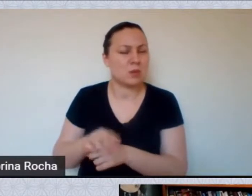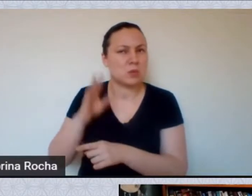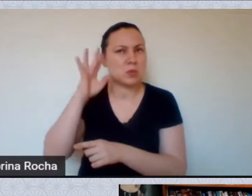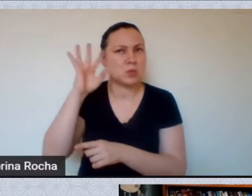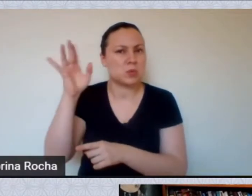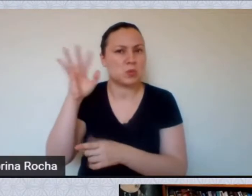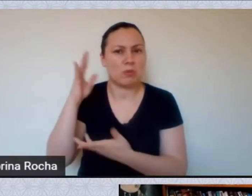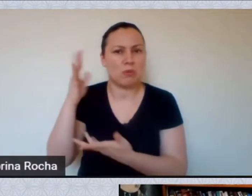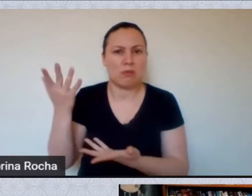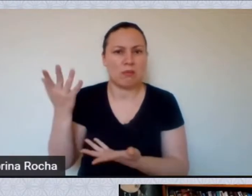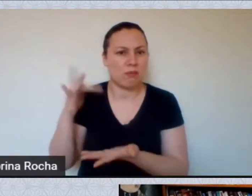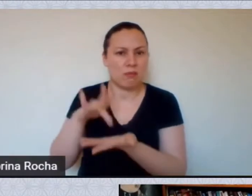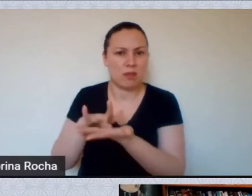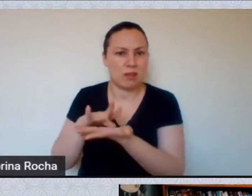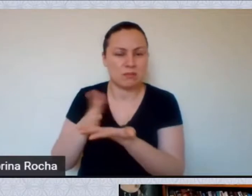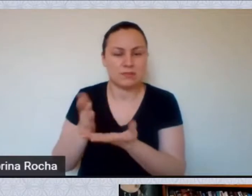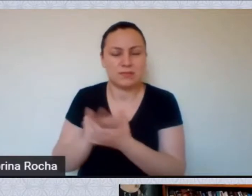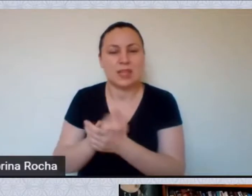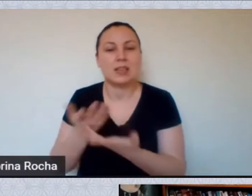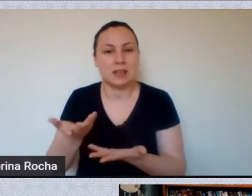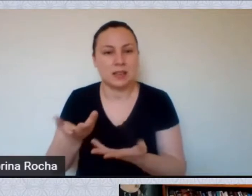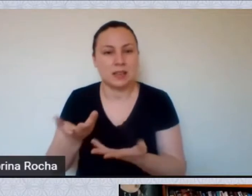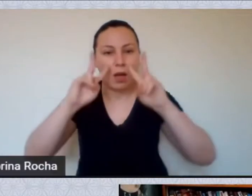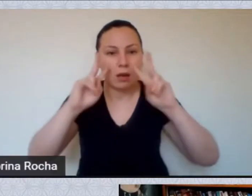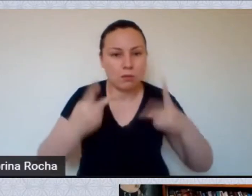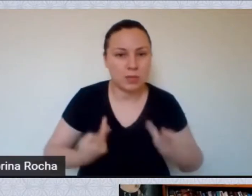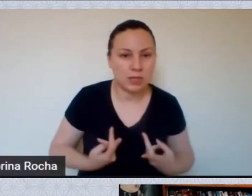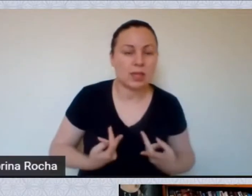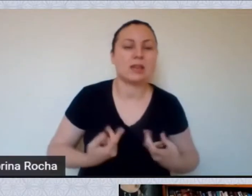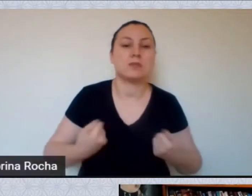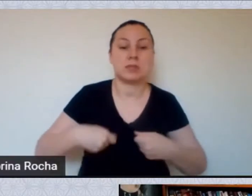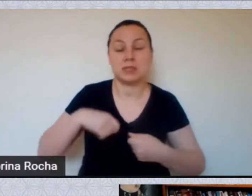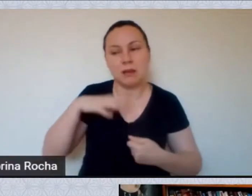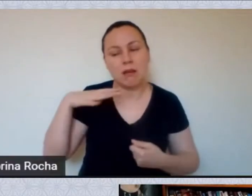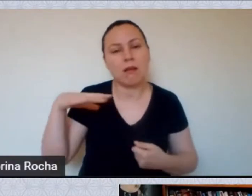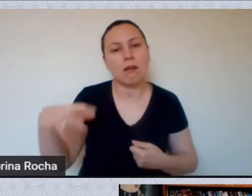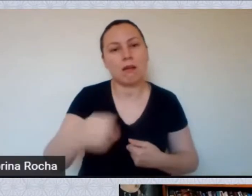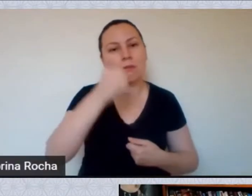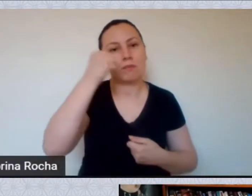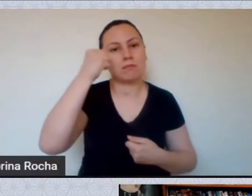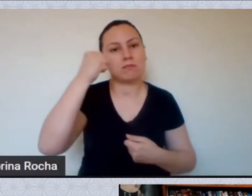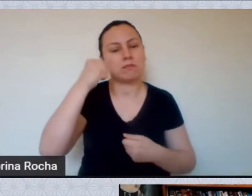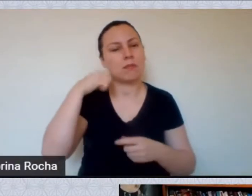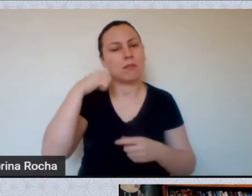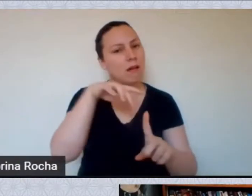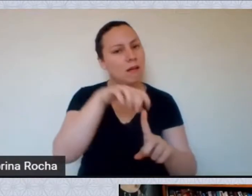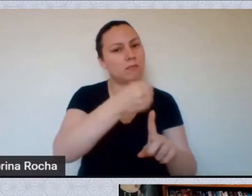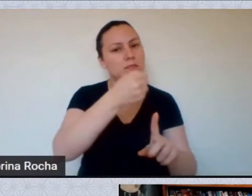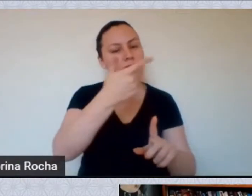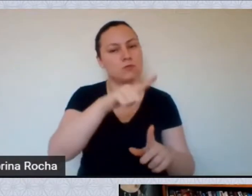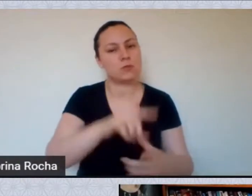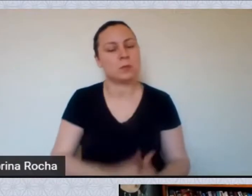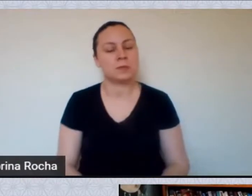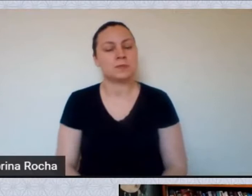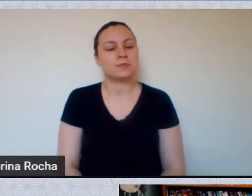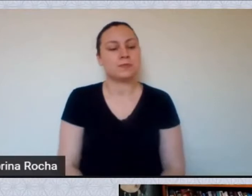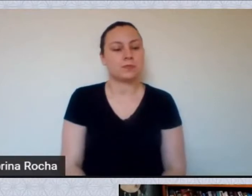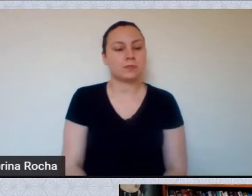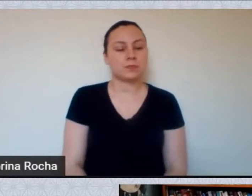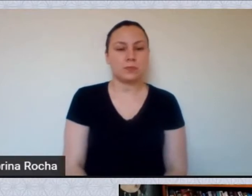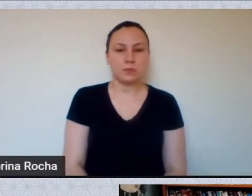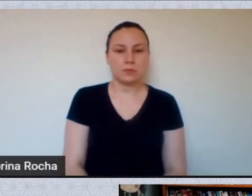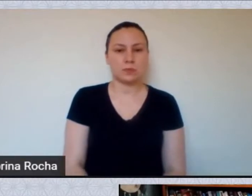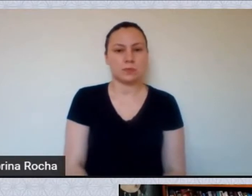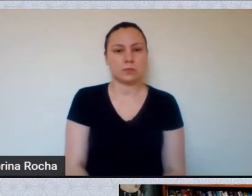humanidade dentro dessa narrativa científica, que é o que está acontecendo. Agora, ok, só queria comentar isso. Então, essa